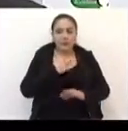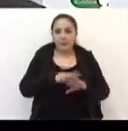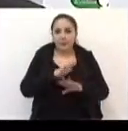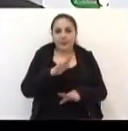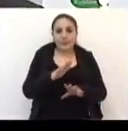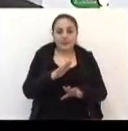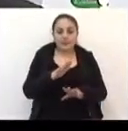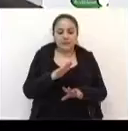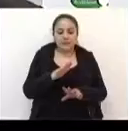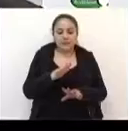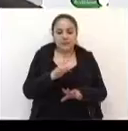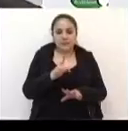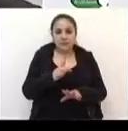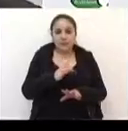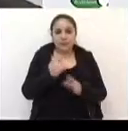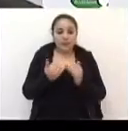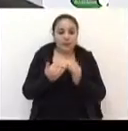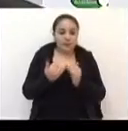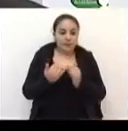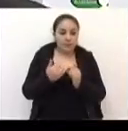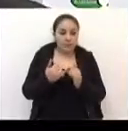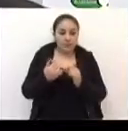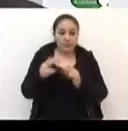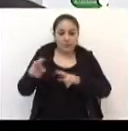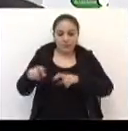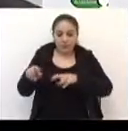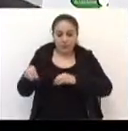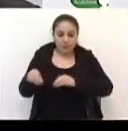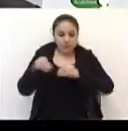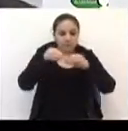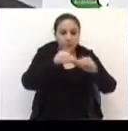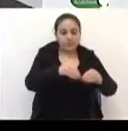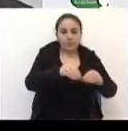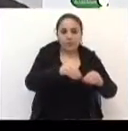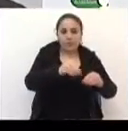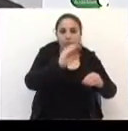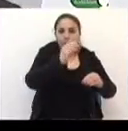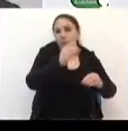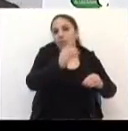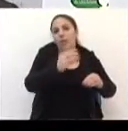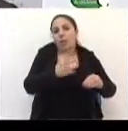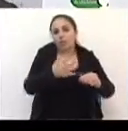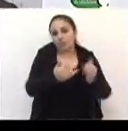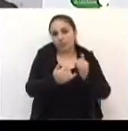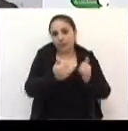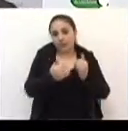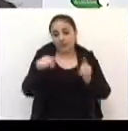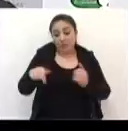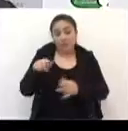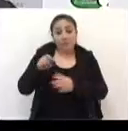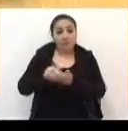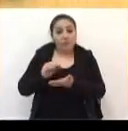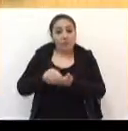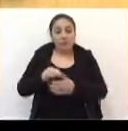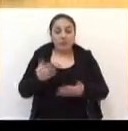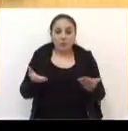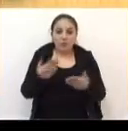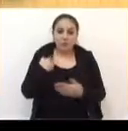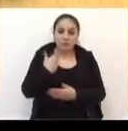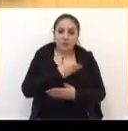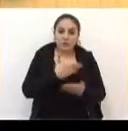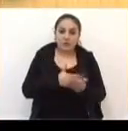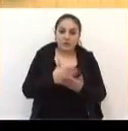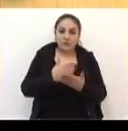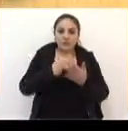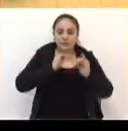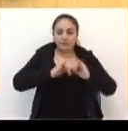a transferência dos soldados do interior para a região metropolitana, e no interior nós estarmos com grande falta. Hoje iniciou